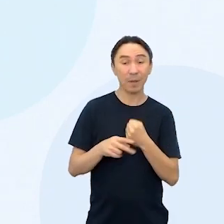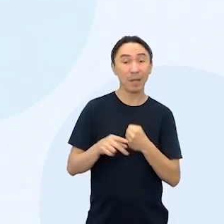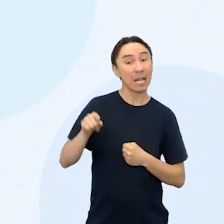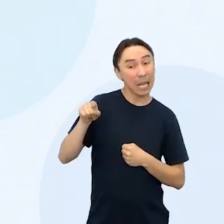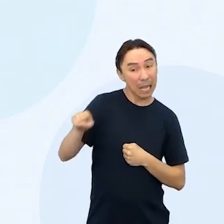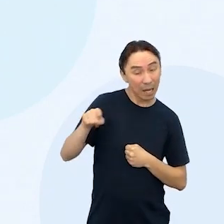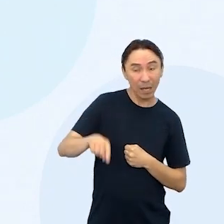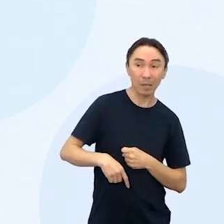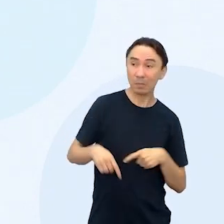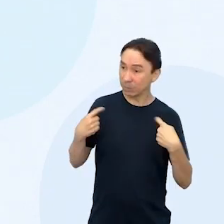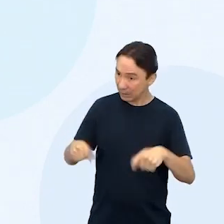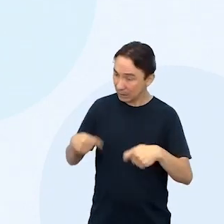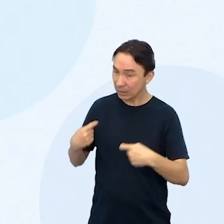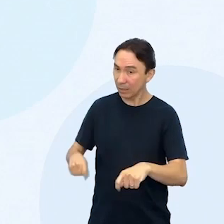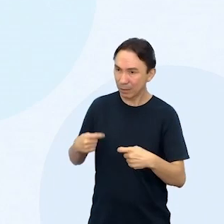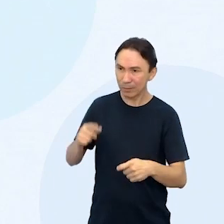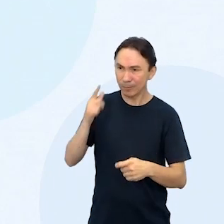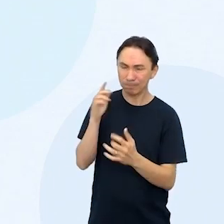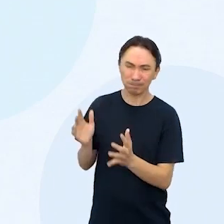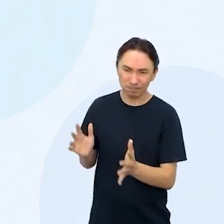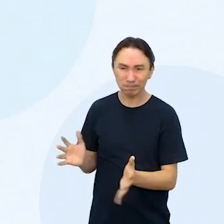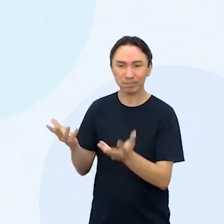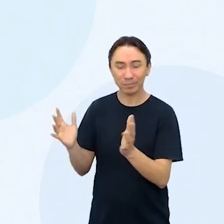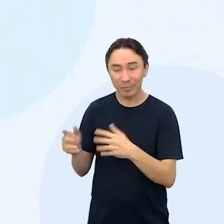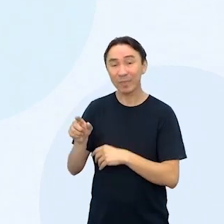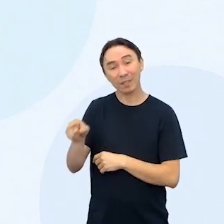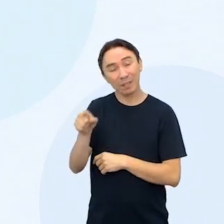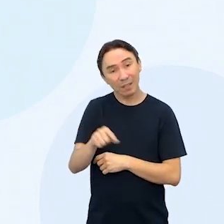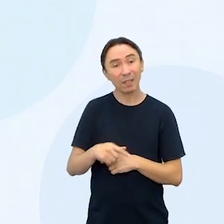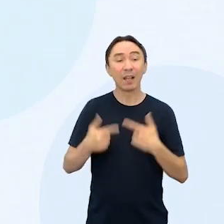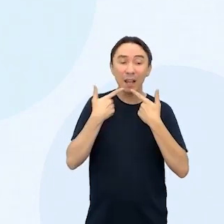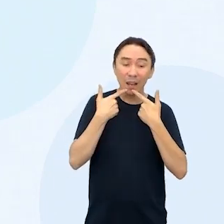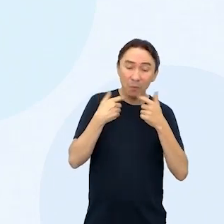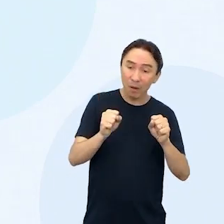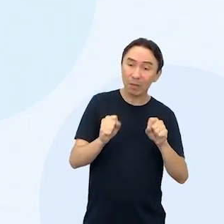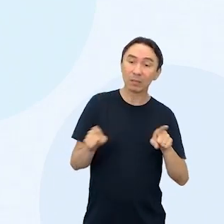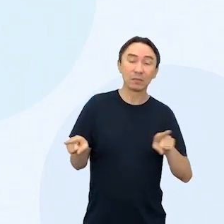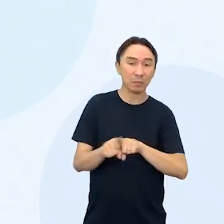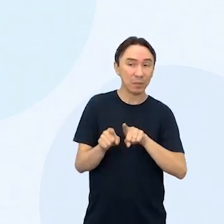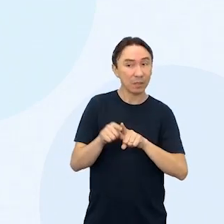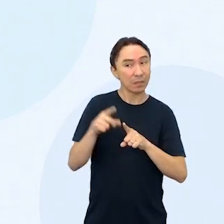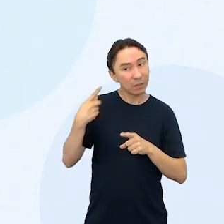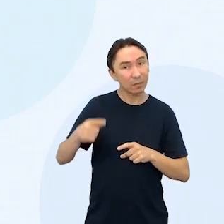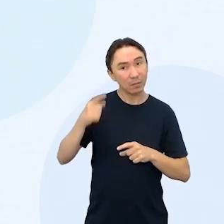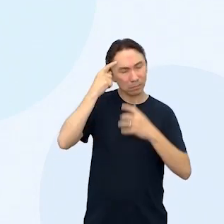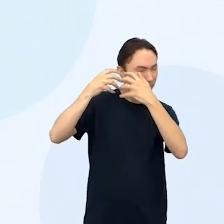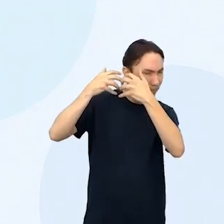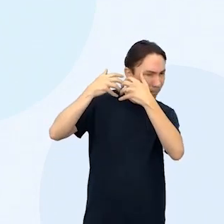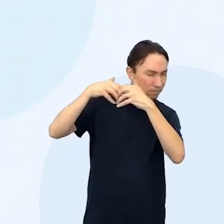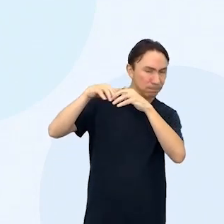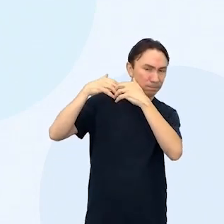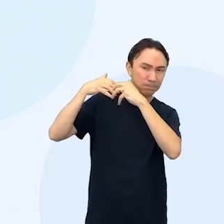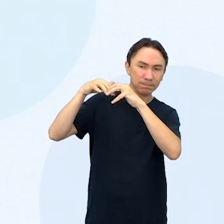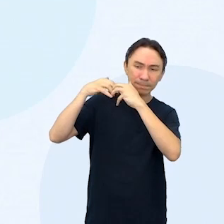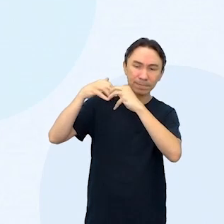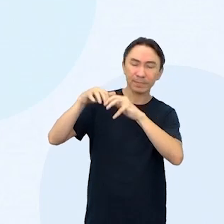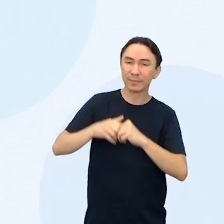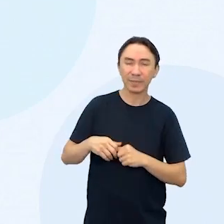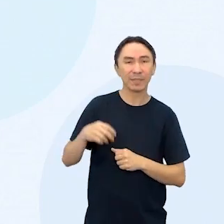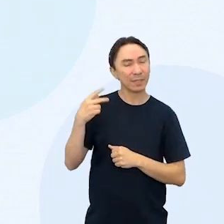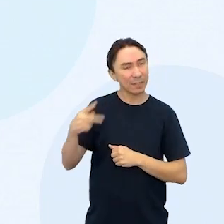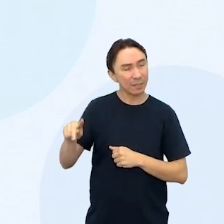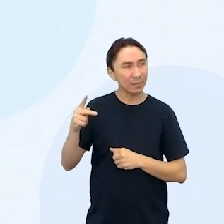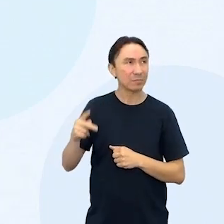precisa desenvolver, você está estimulando não só a linguagem, mas também a cognição desse estudante que apresenta, além,